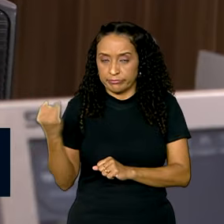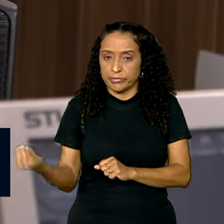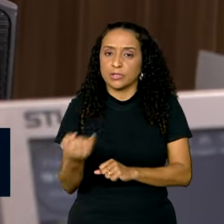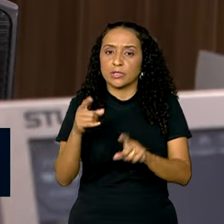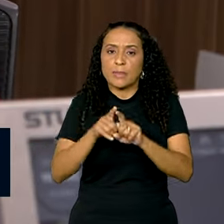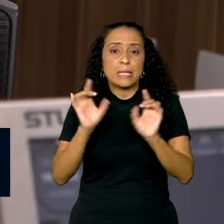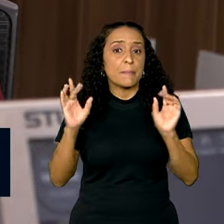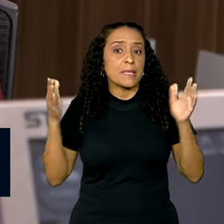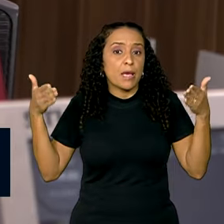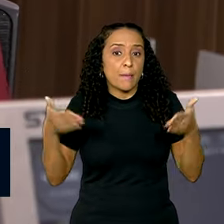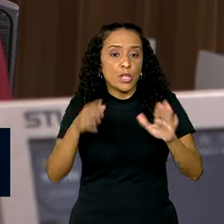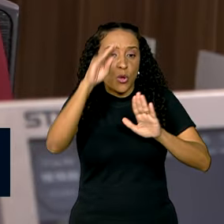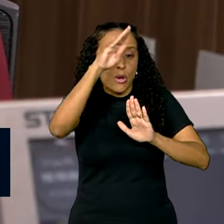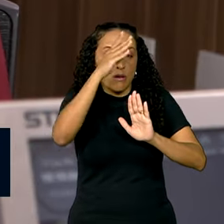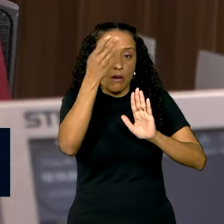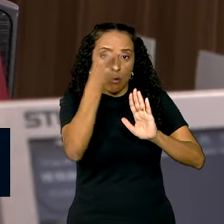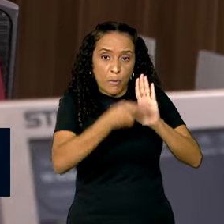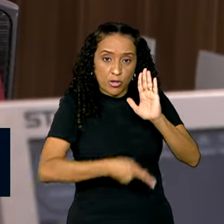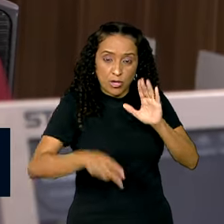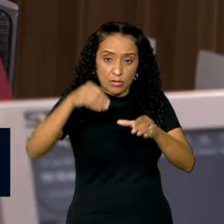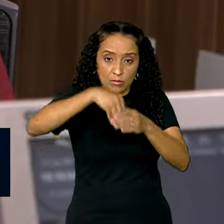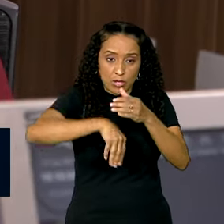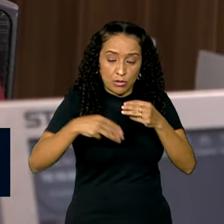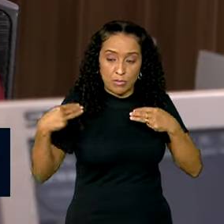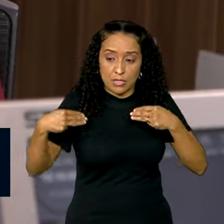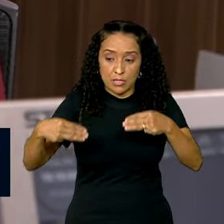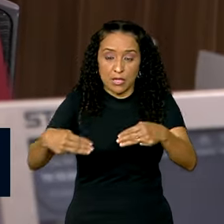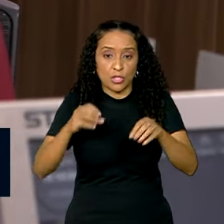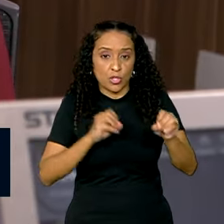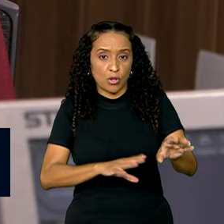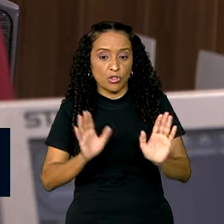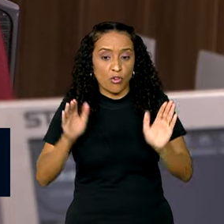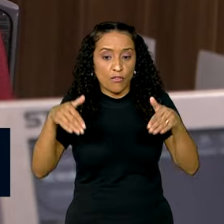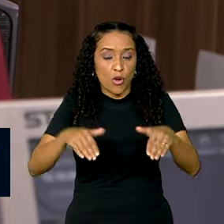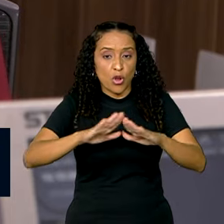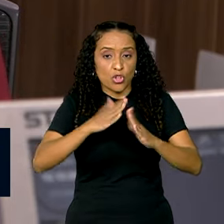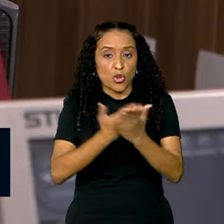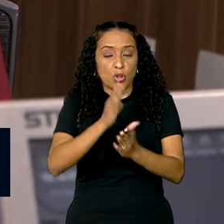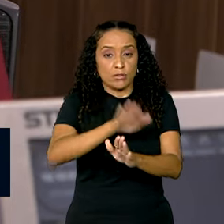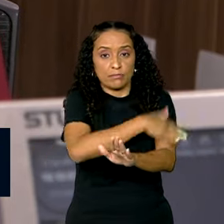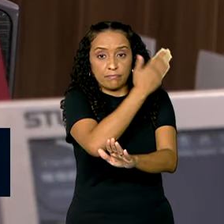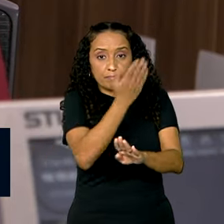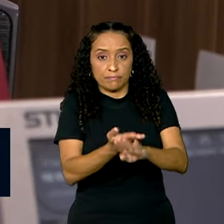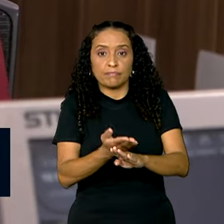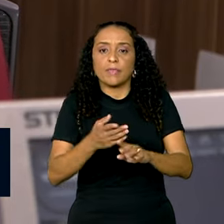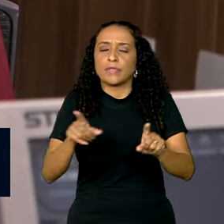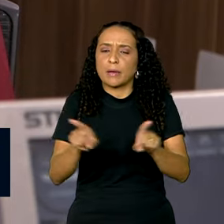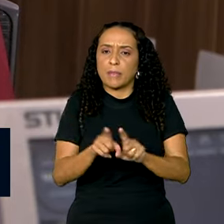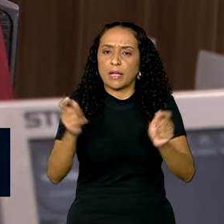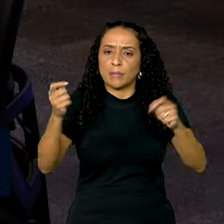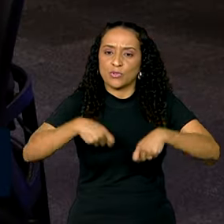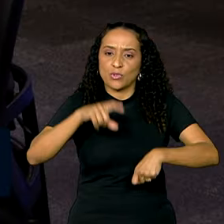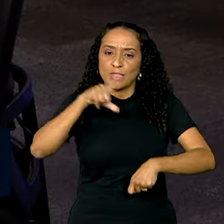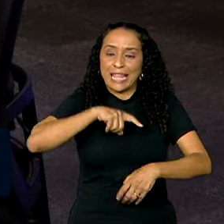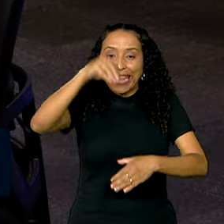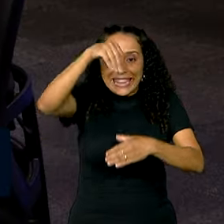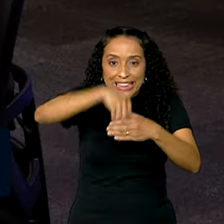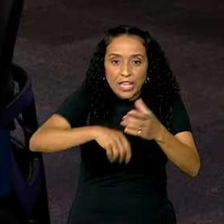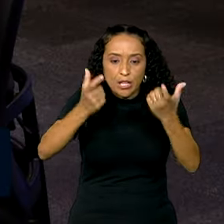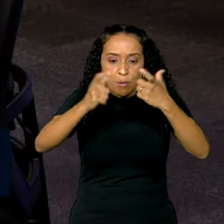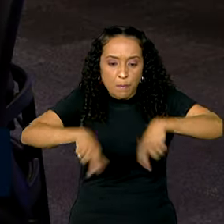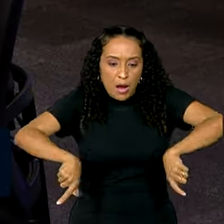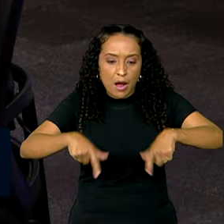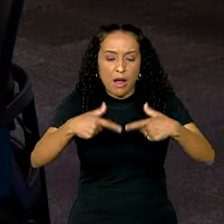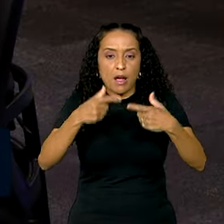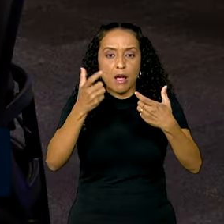especialmente no projeto do Ministério da Educação que tem como foco a escola de tempo integral uma escola que possua quadra que possua refeitório